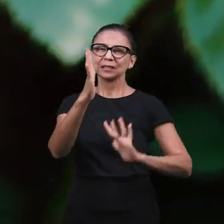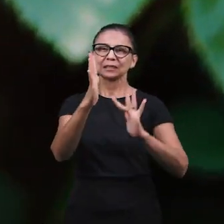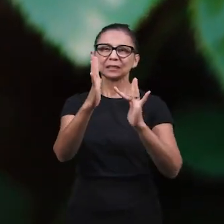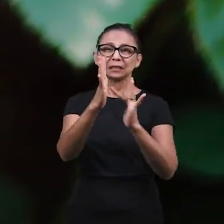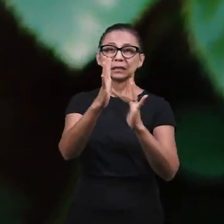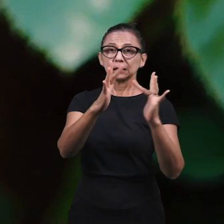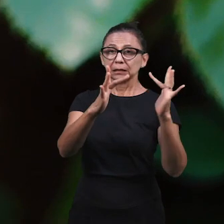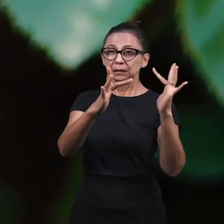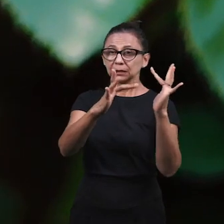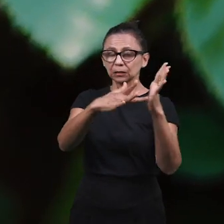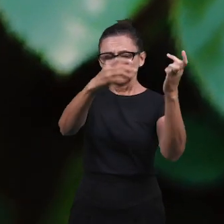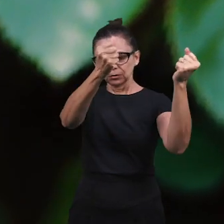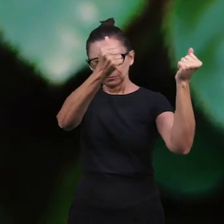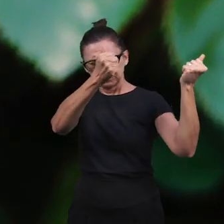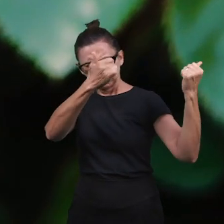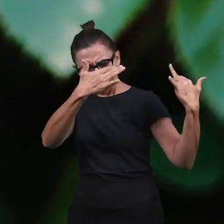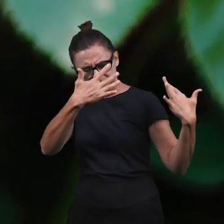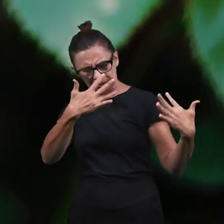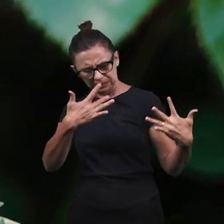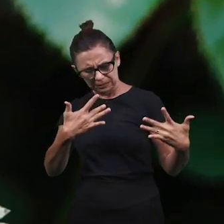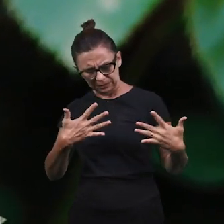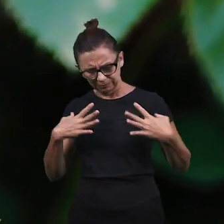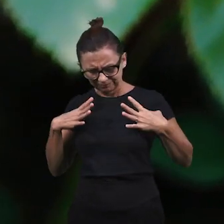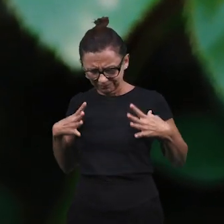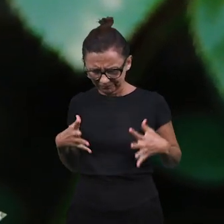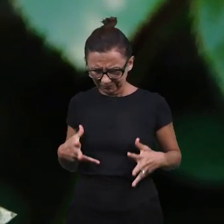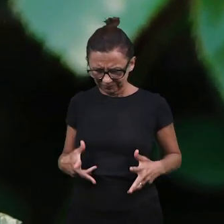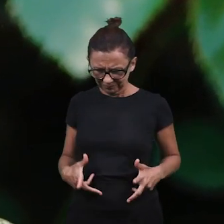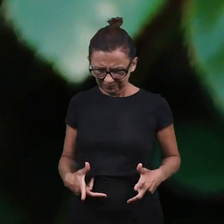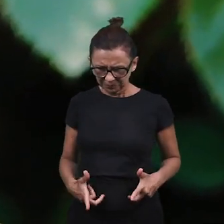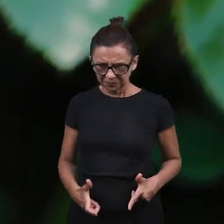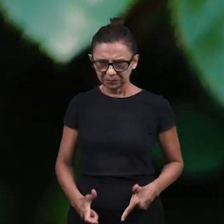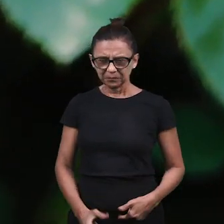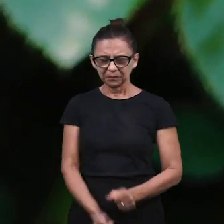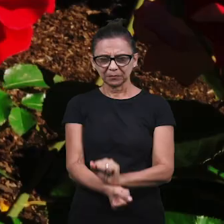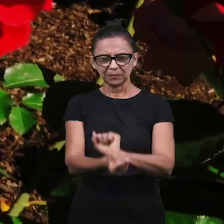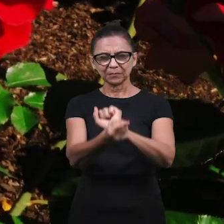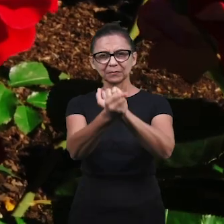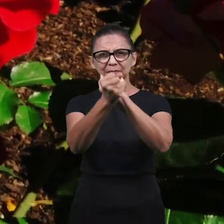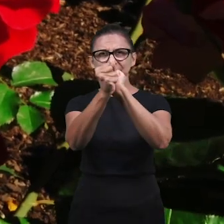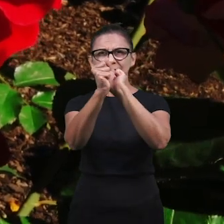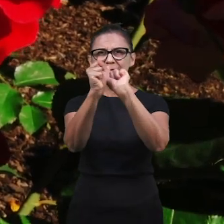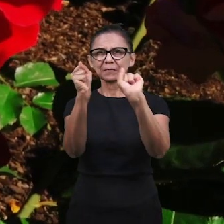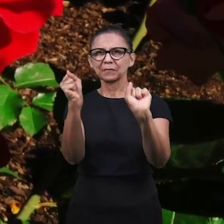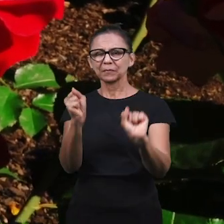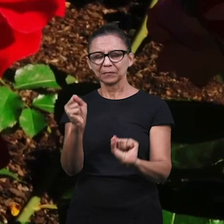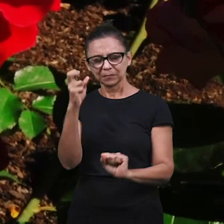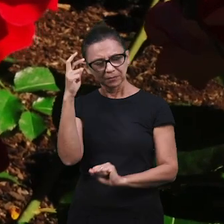Derrama do teu sangue sobre mim.